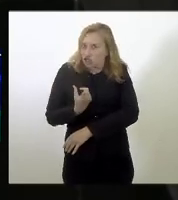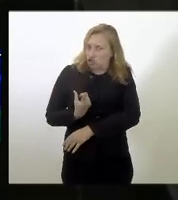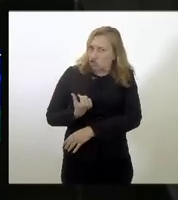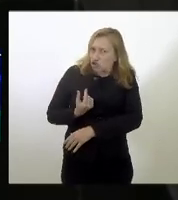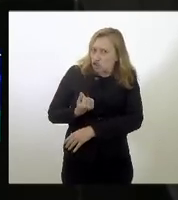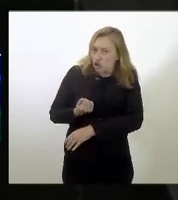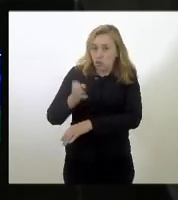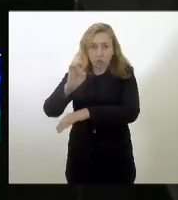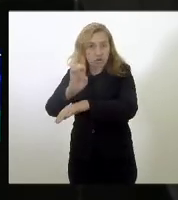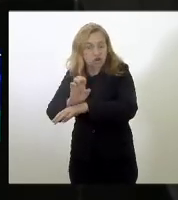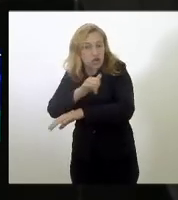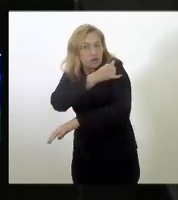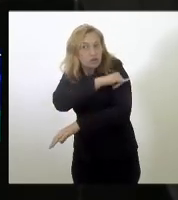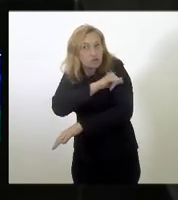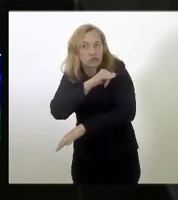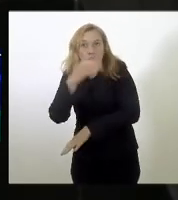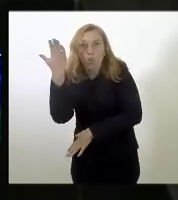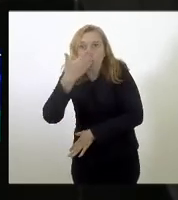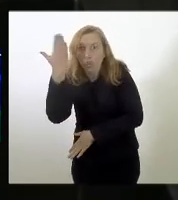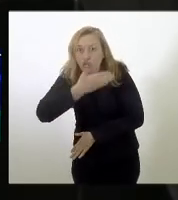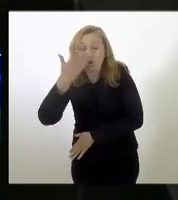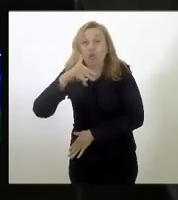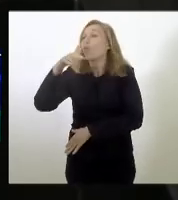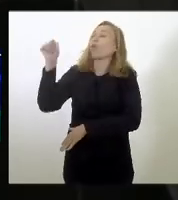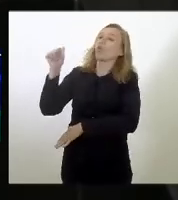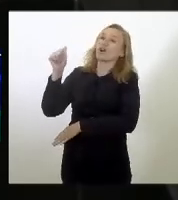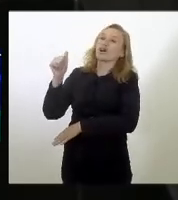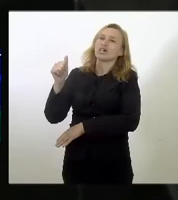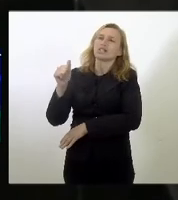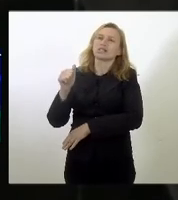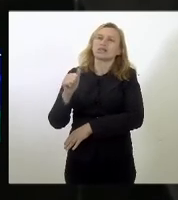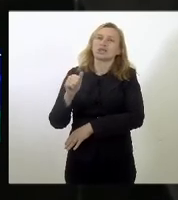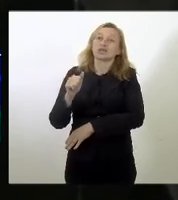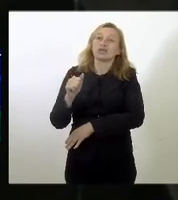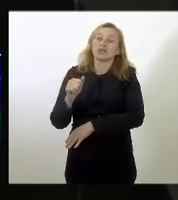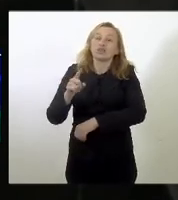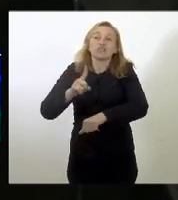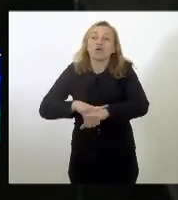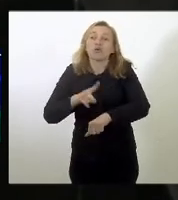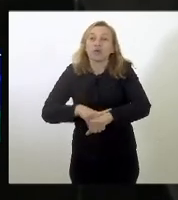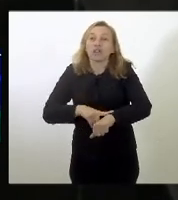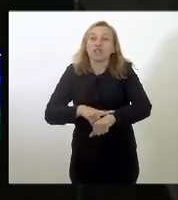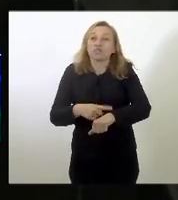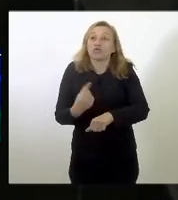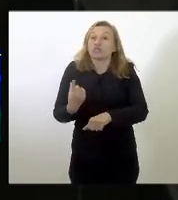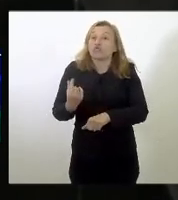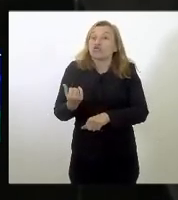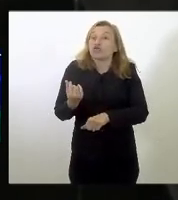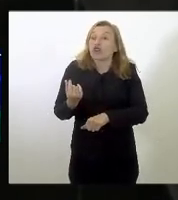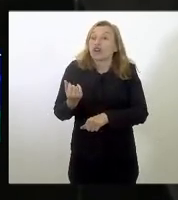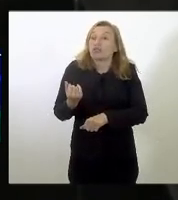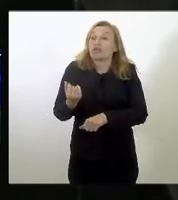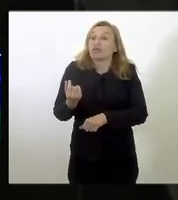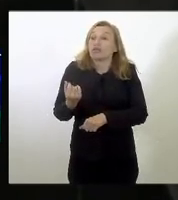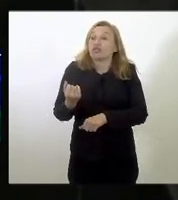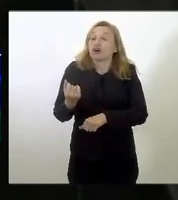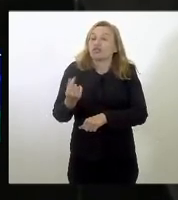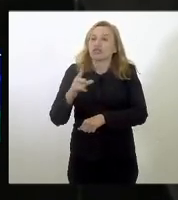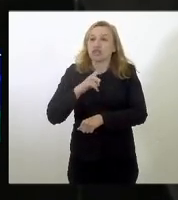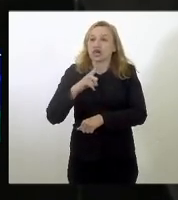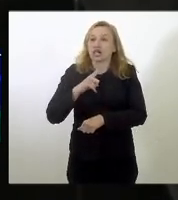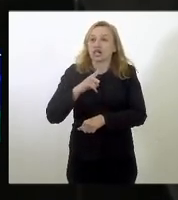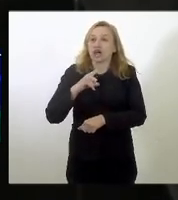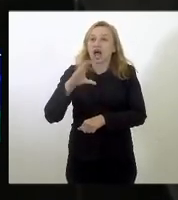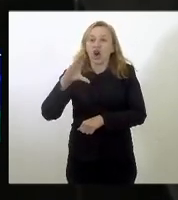o Estado do Rio de Janeiro nunca viu, nem na época das vacas gordas, Copa do Mundo, Olimpíada.